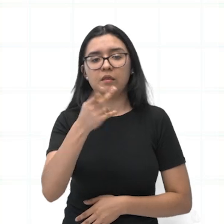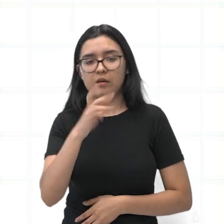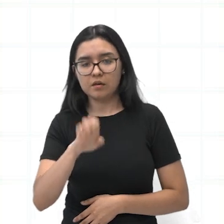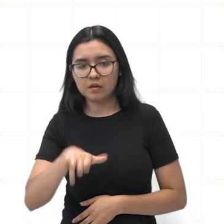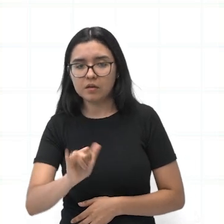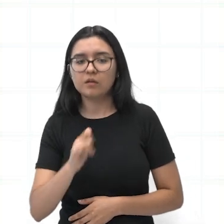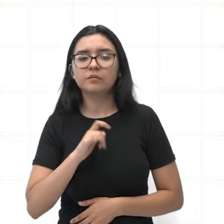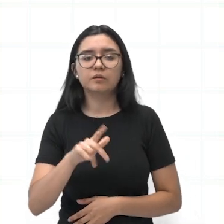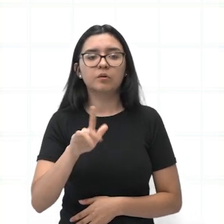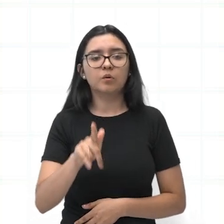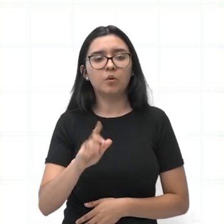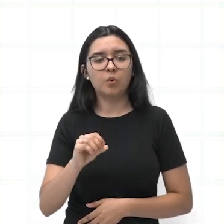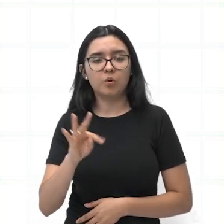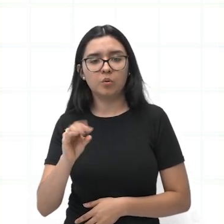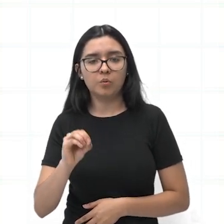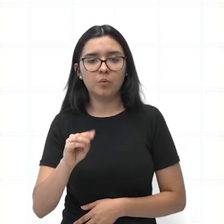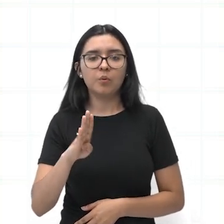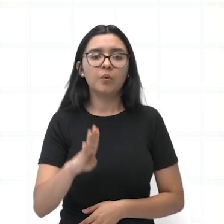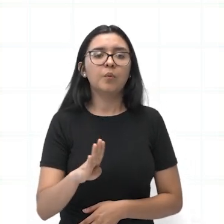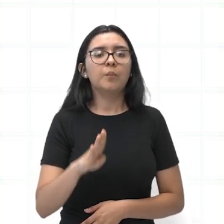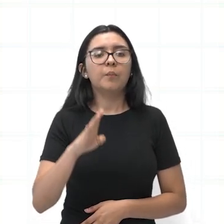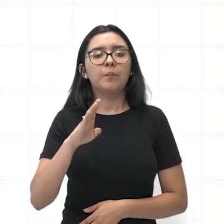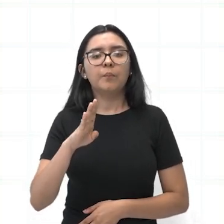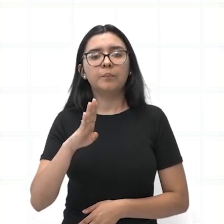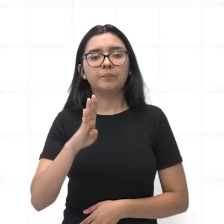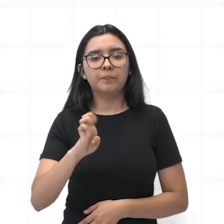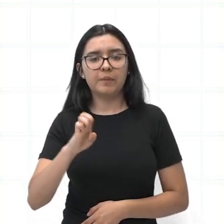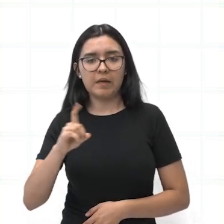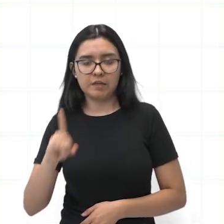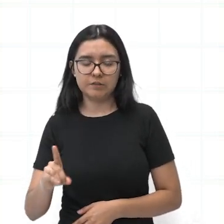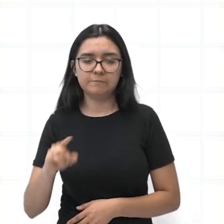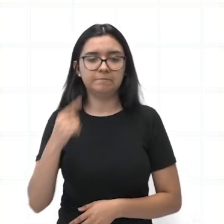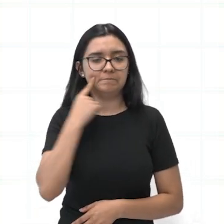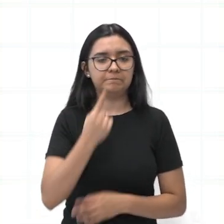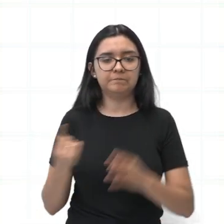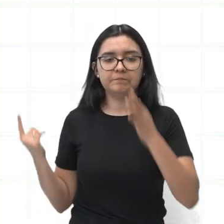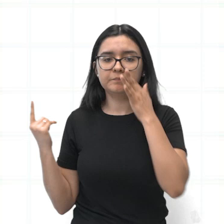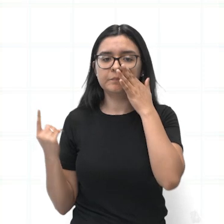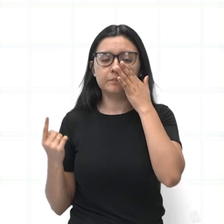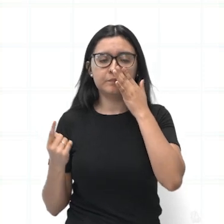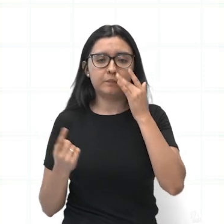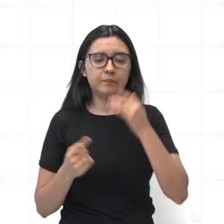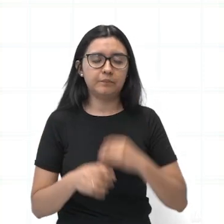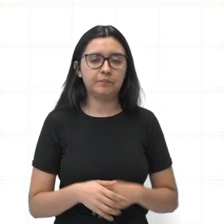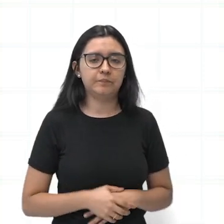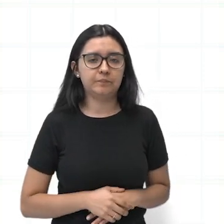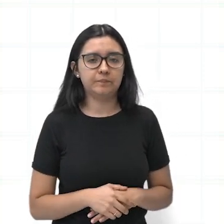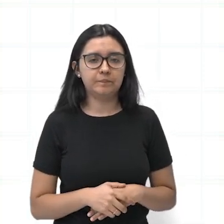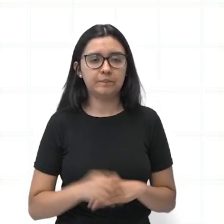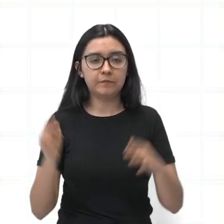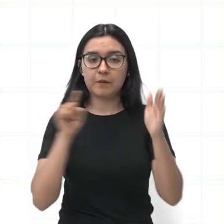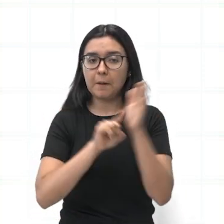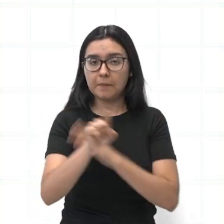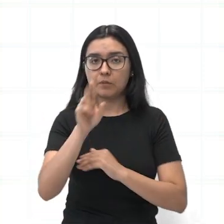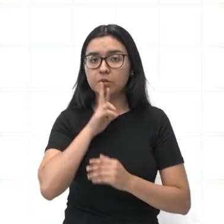Go to bed. Go to bed. Eita, ficou feio. They go to bed.